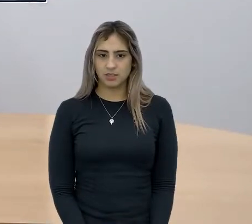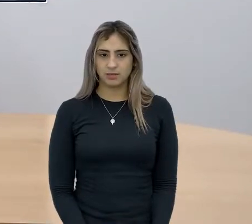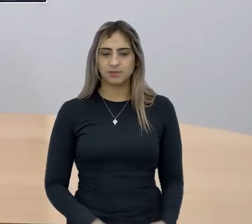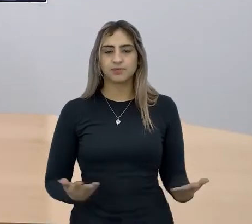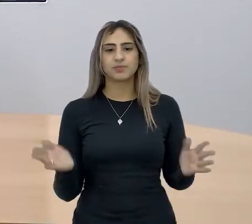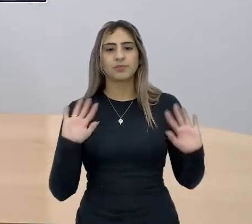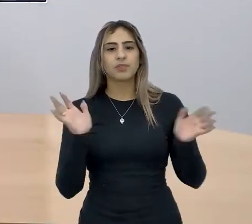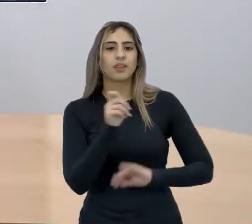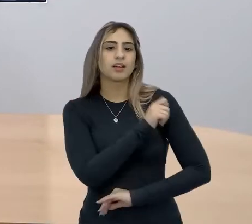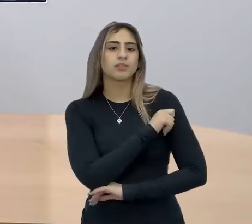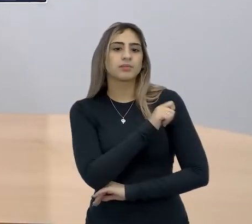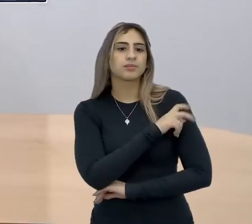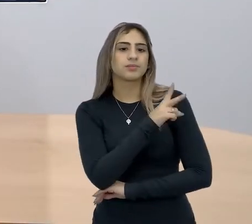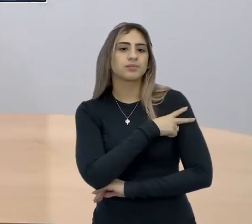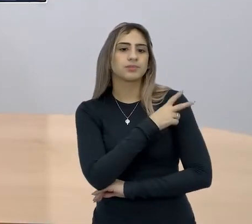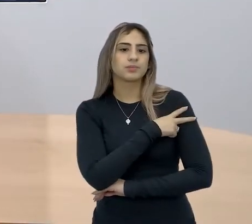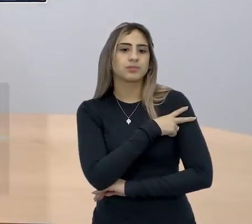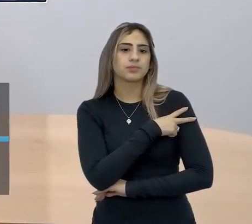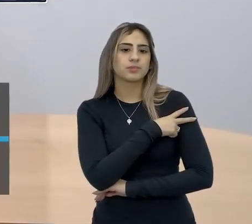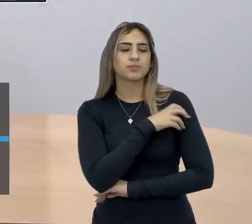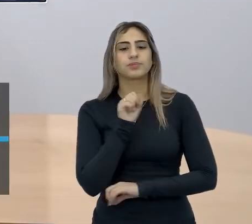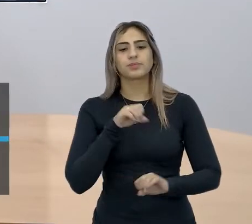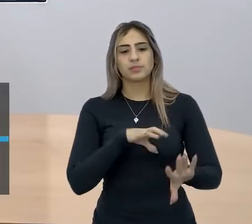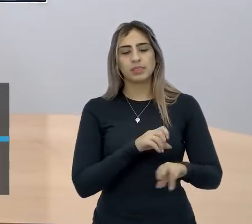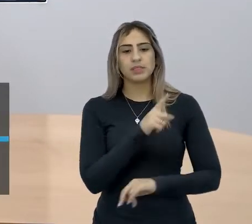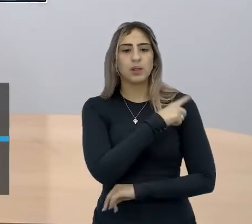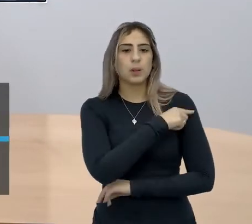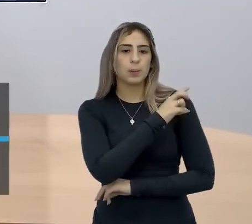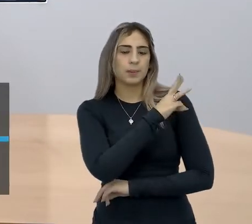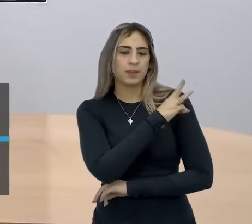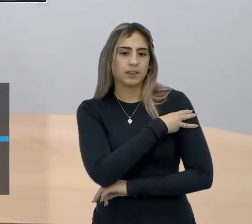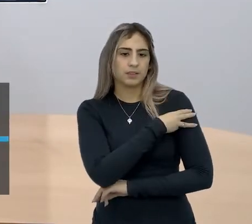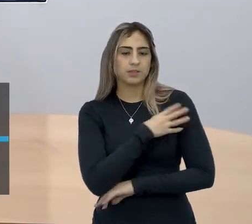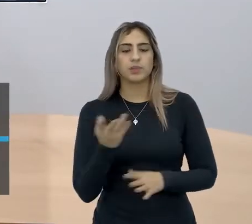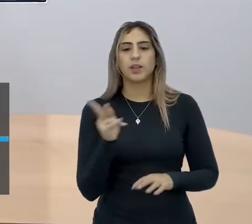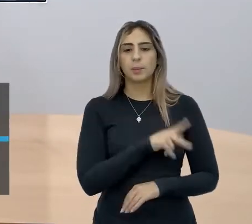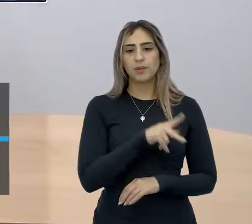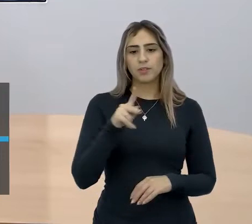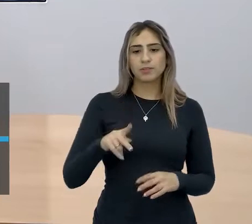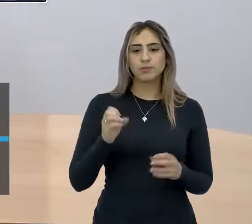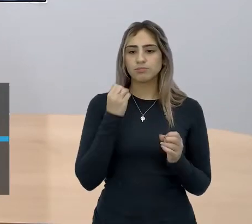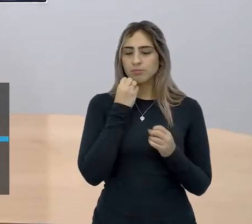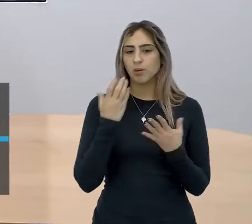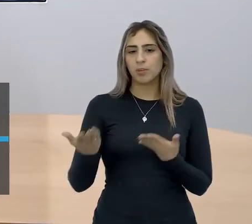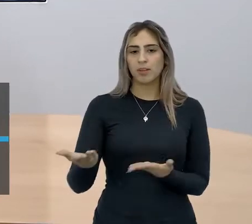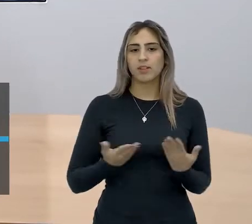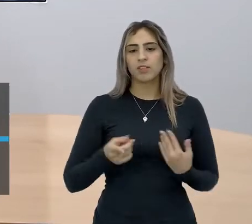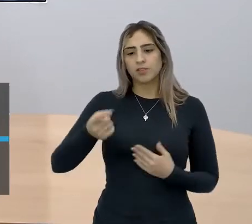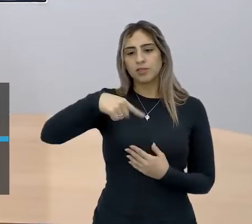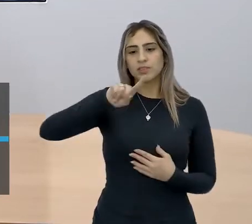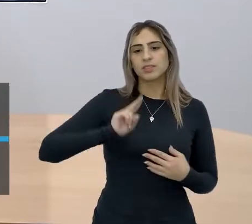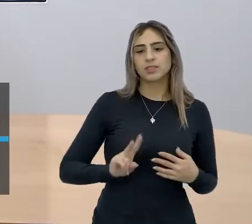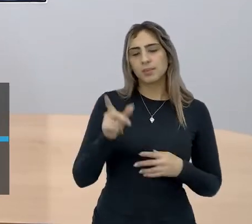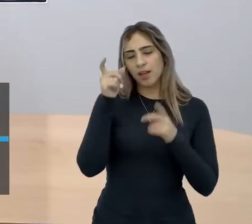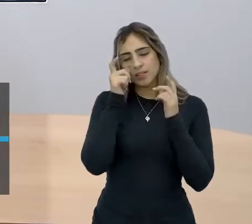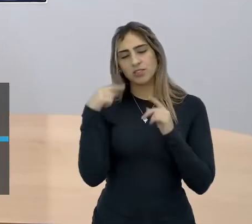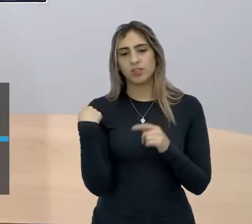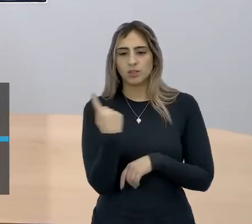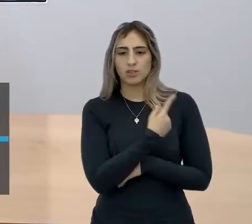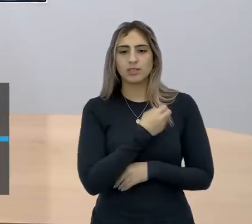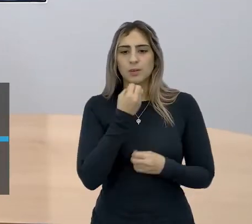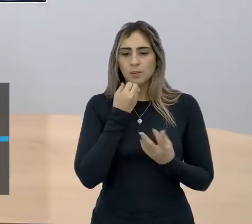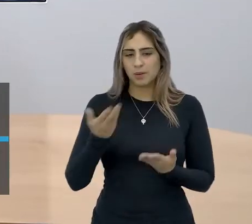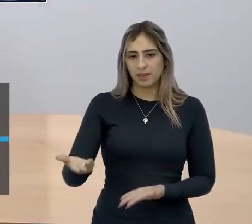Olá, estudantes da segunda série do ensino médio. Olá, professores. E você aqui que sempre nos assiste,